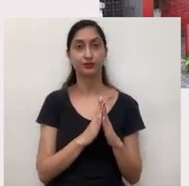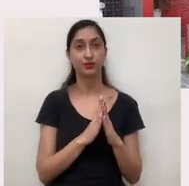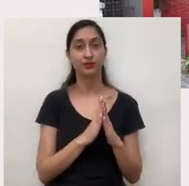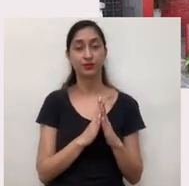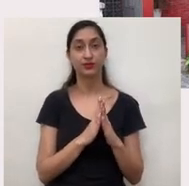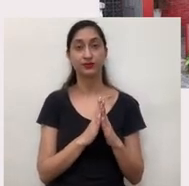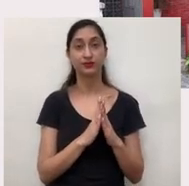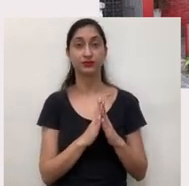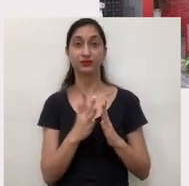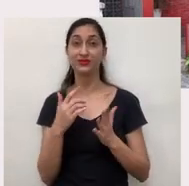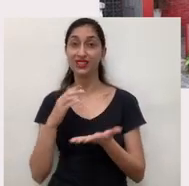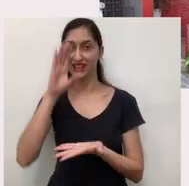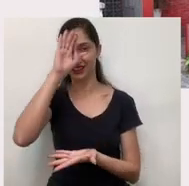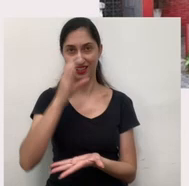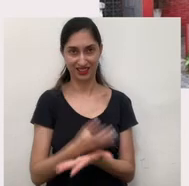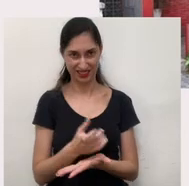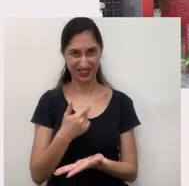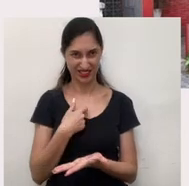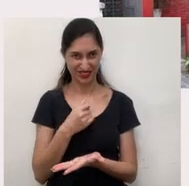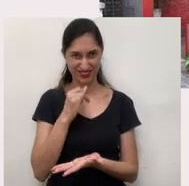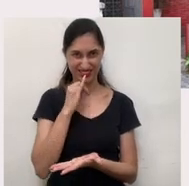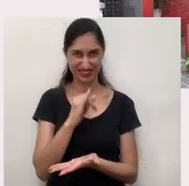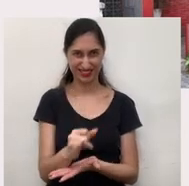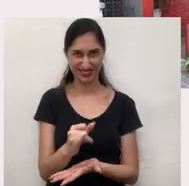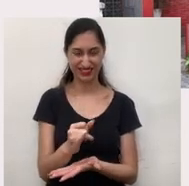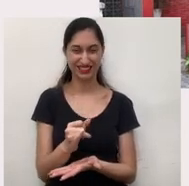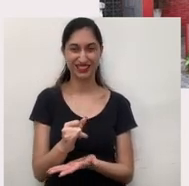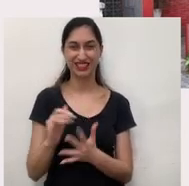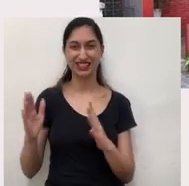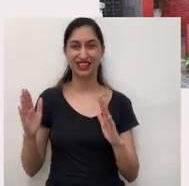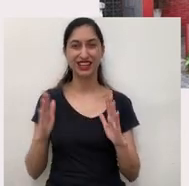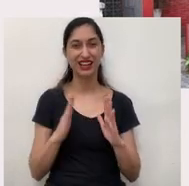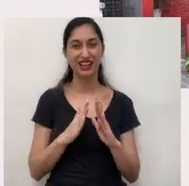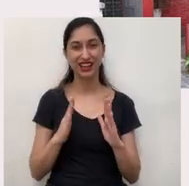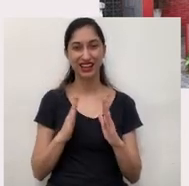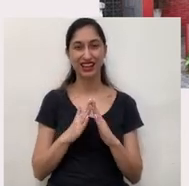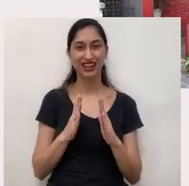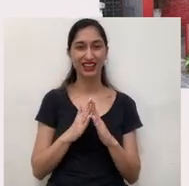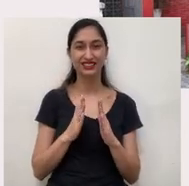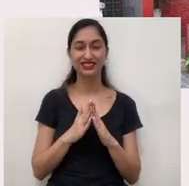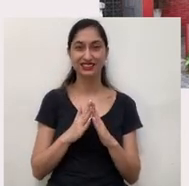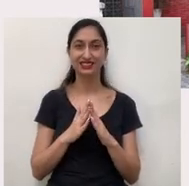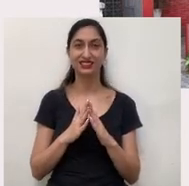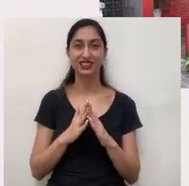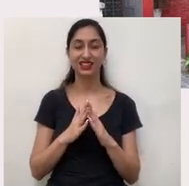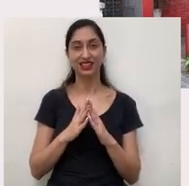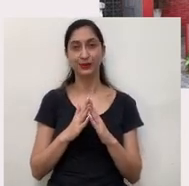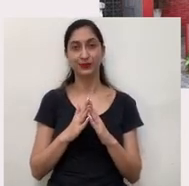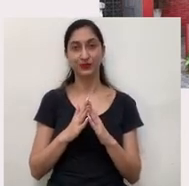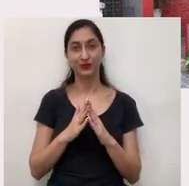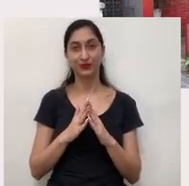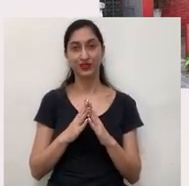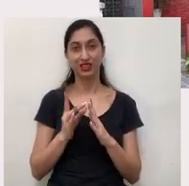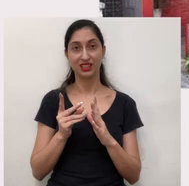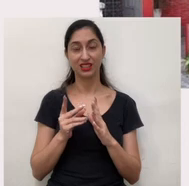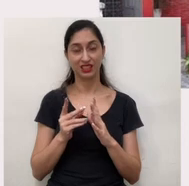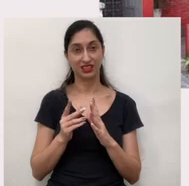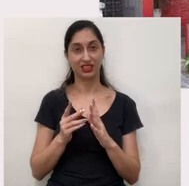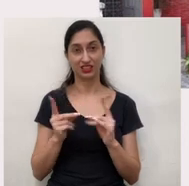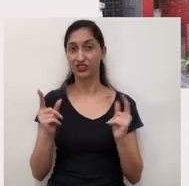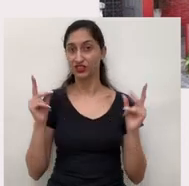na tese, eu chamei de casas patchwork, um termo nada técnico assim, né, mas cuja